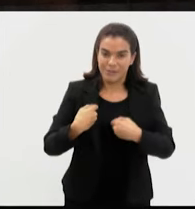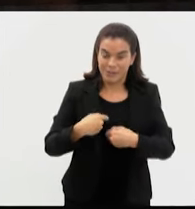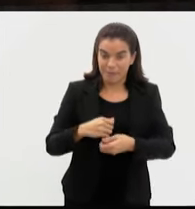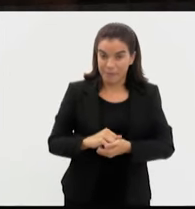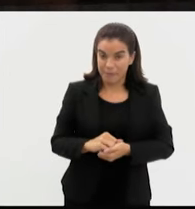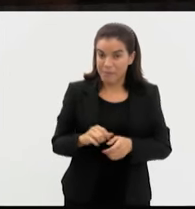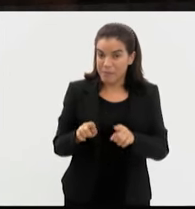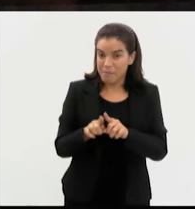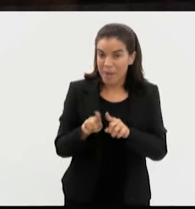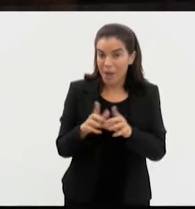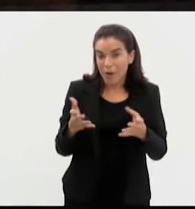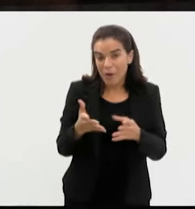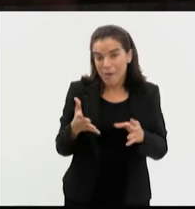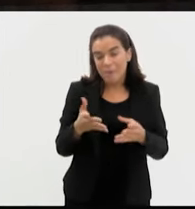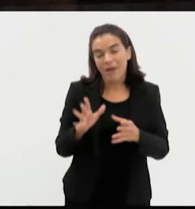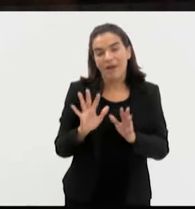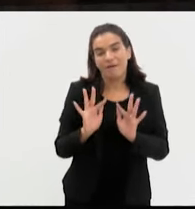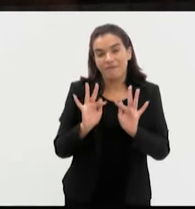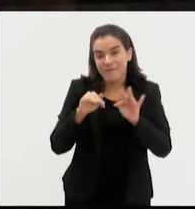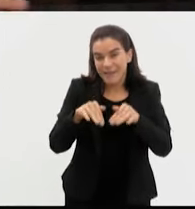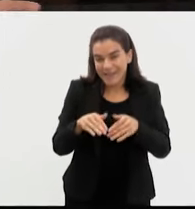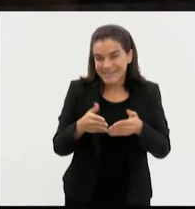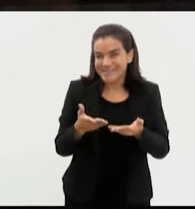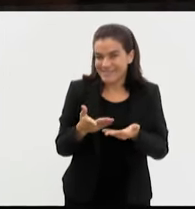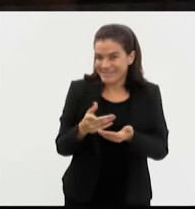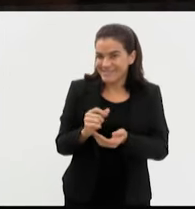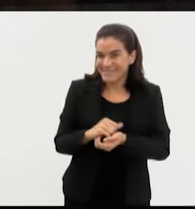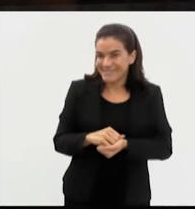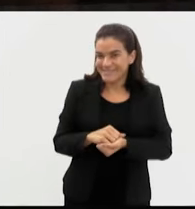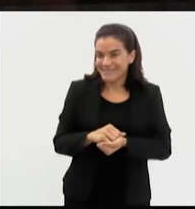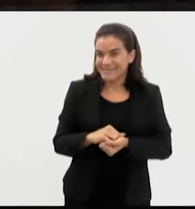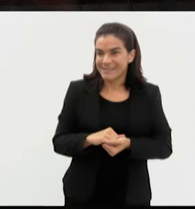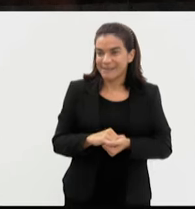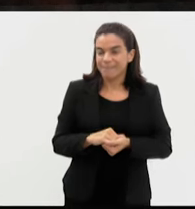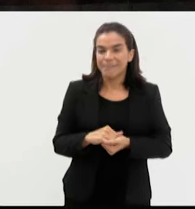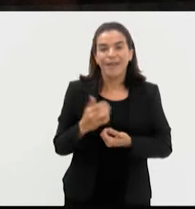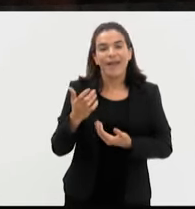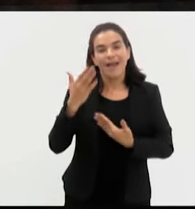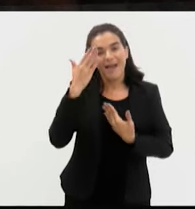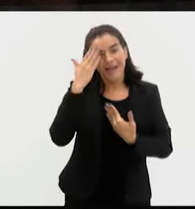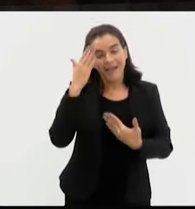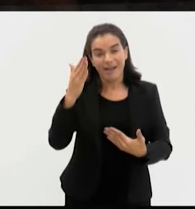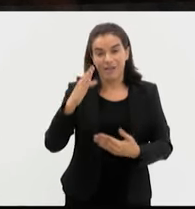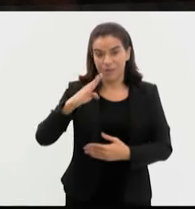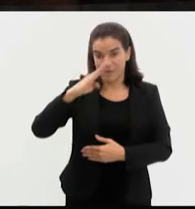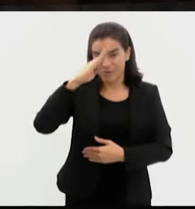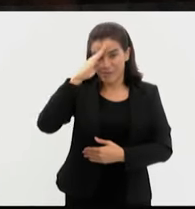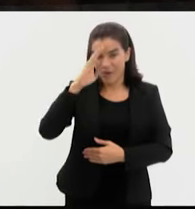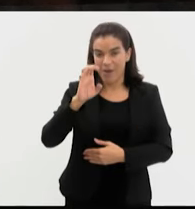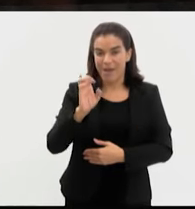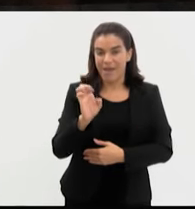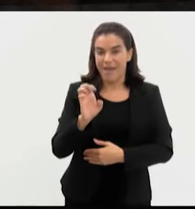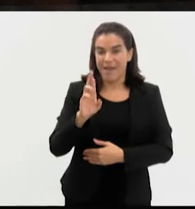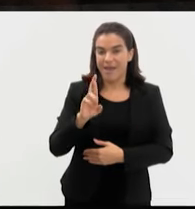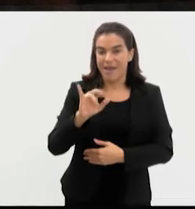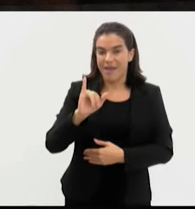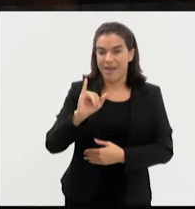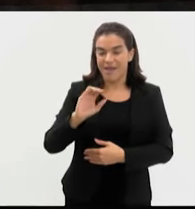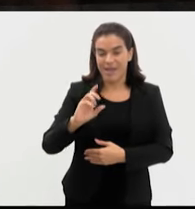para finalizar senhor presidente sei que só tem mais um inscrito aqui então posso falar eu quero agradecer o Coronel Eric comandando comandante do